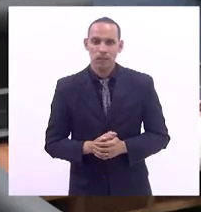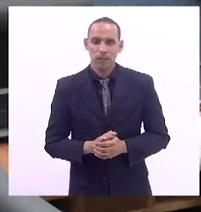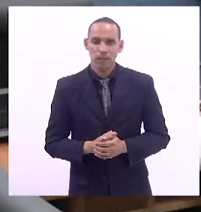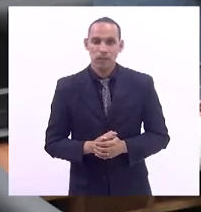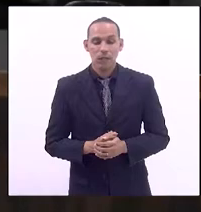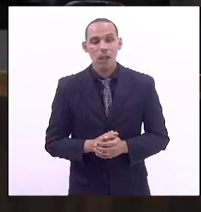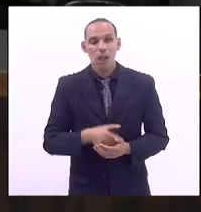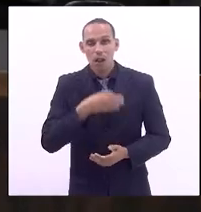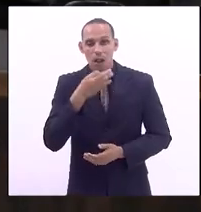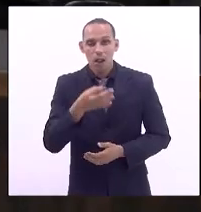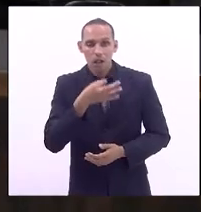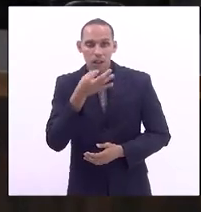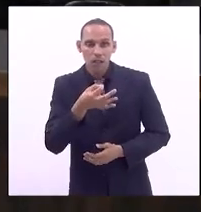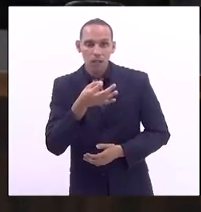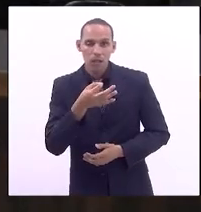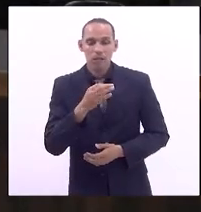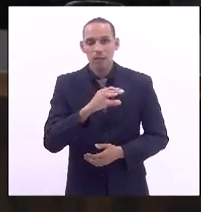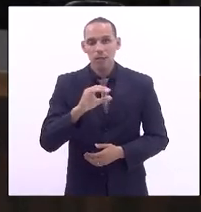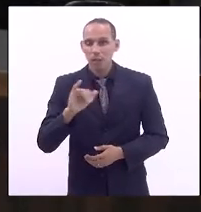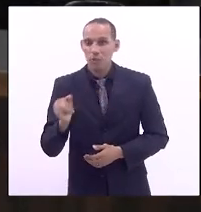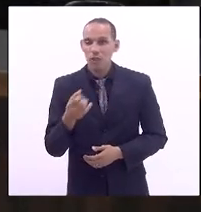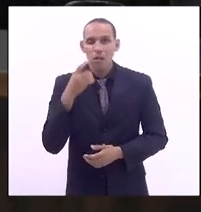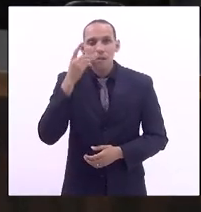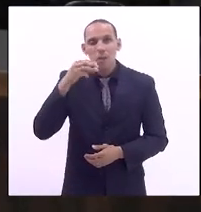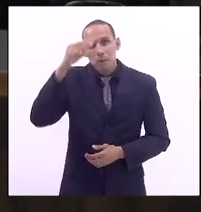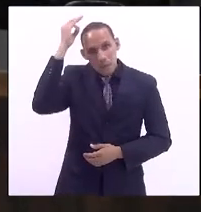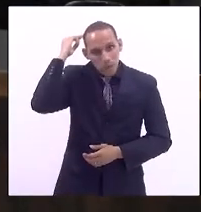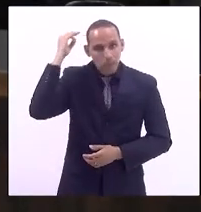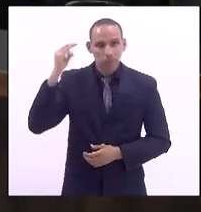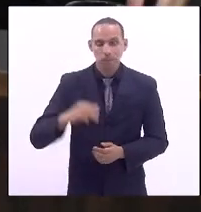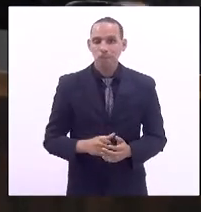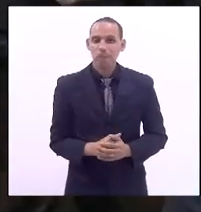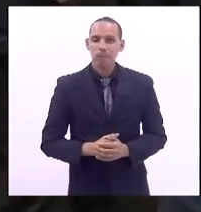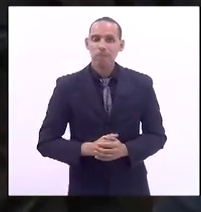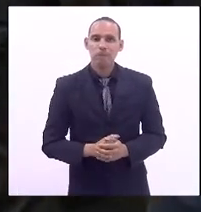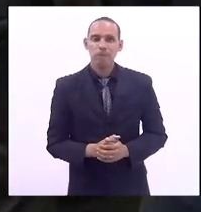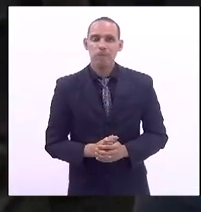e agora emite parecer pela comissão de conversão dos deputados mas Pajero